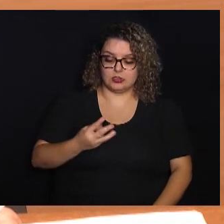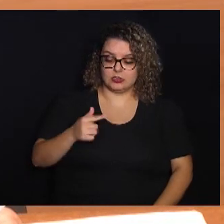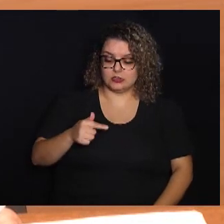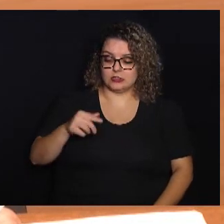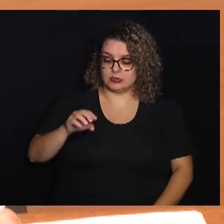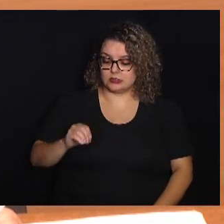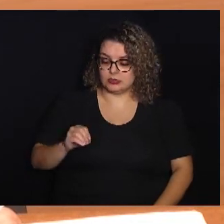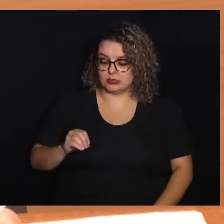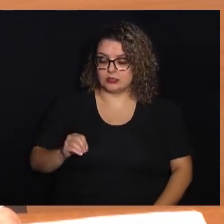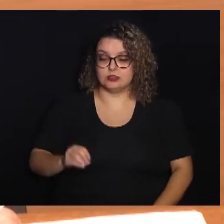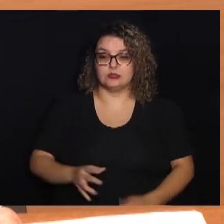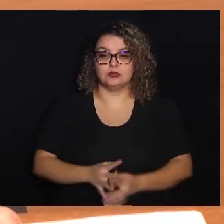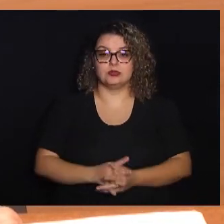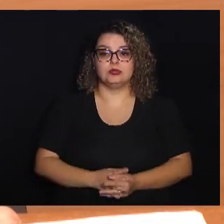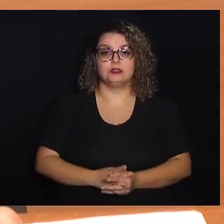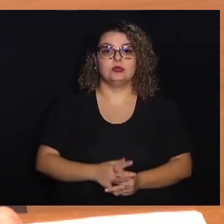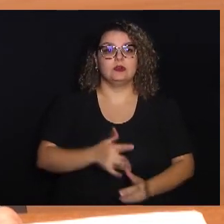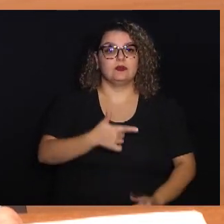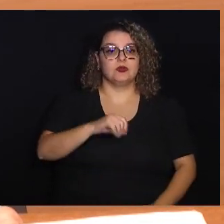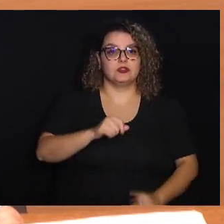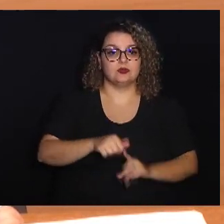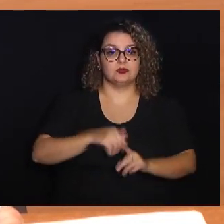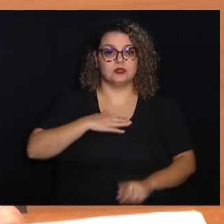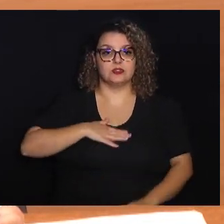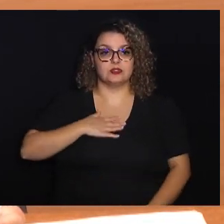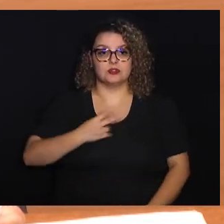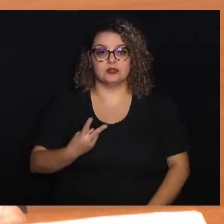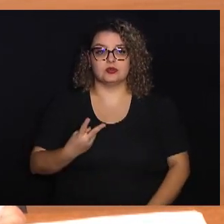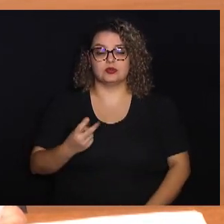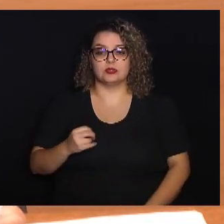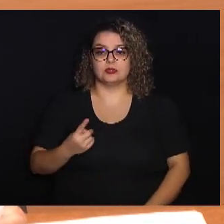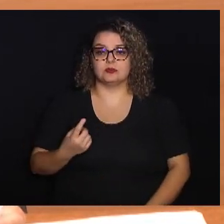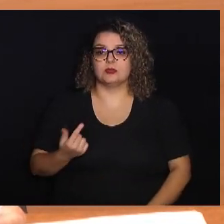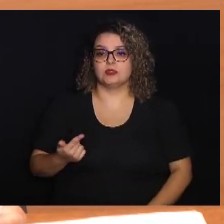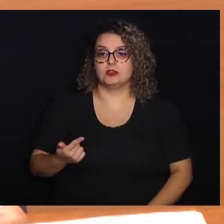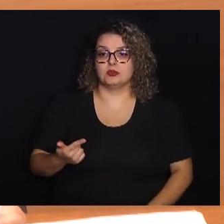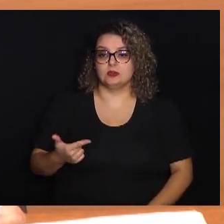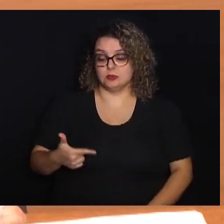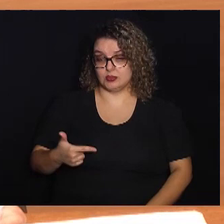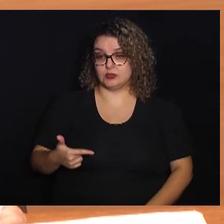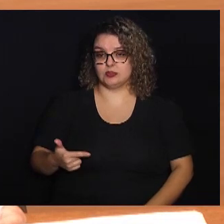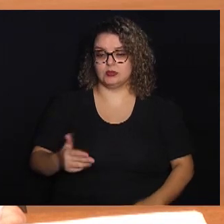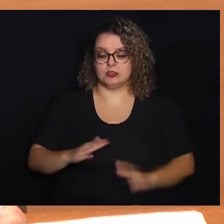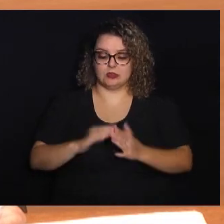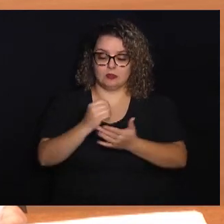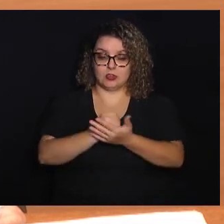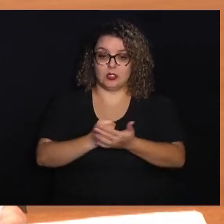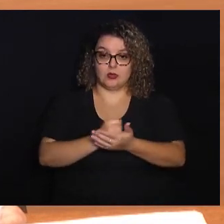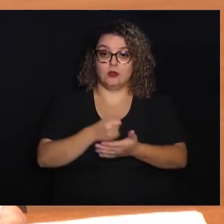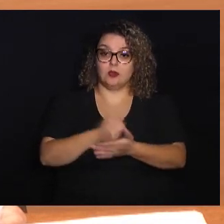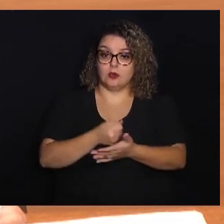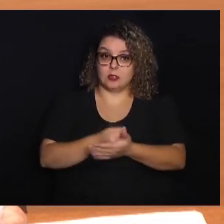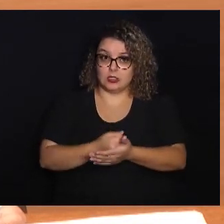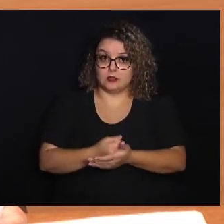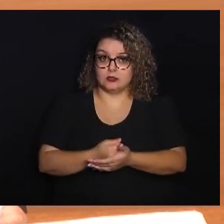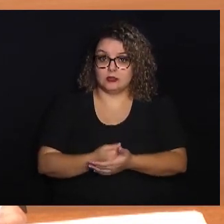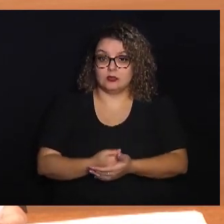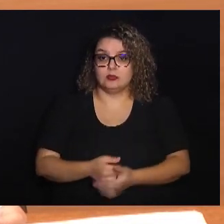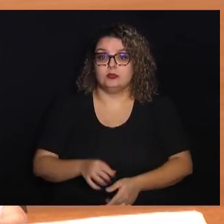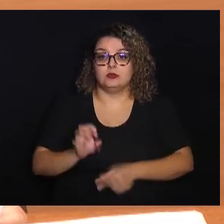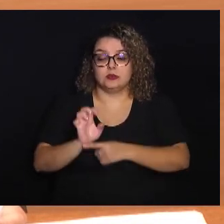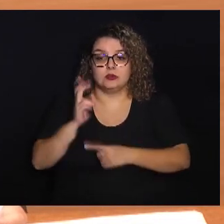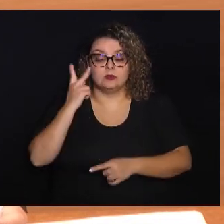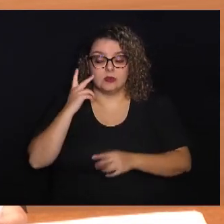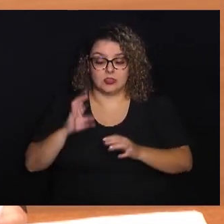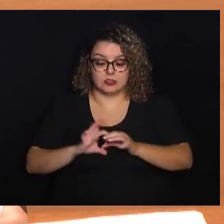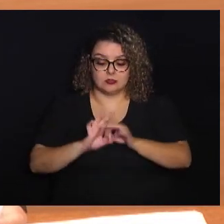14.370 de 29 de agosto de 2012 que obriga as farmácias instaladas no município de Campinas Estado de